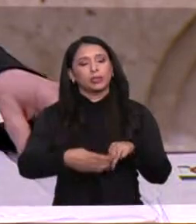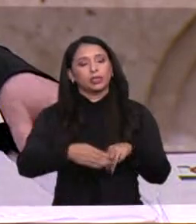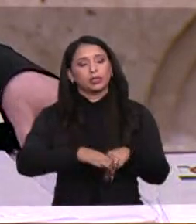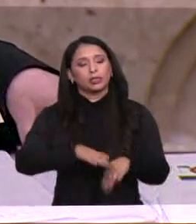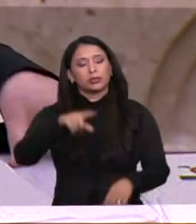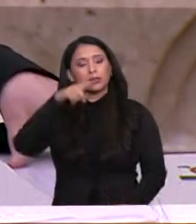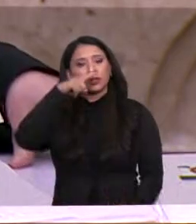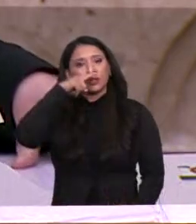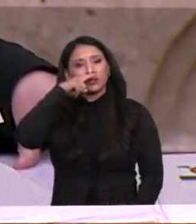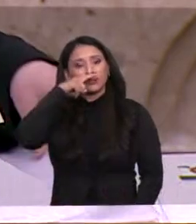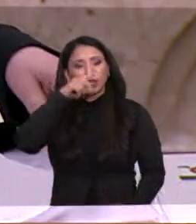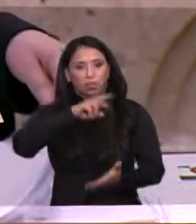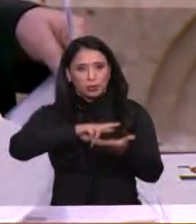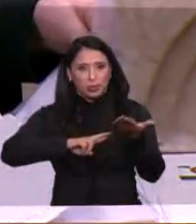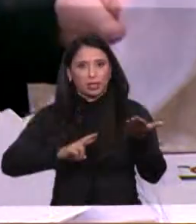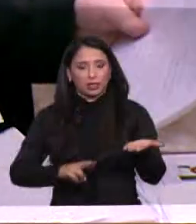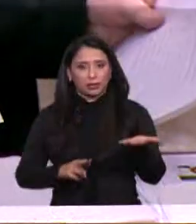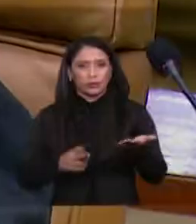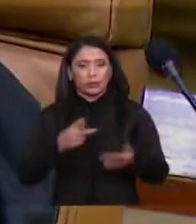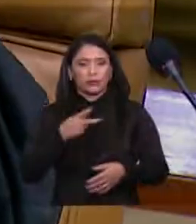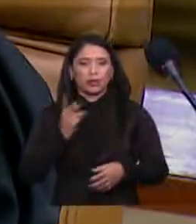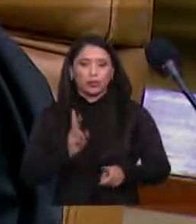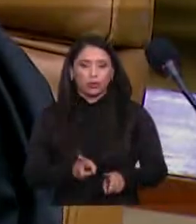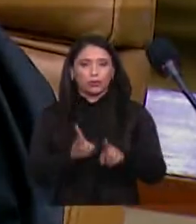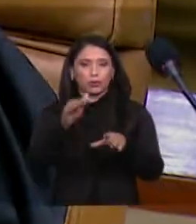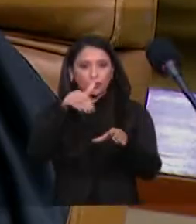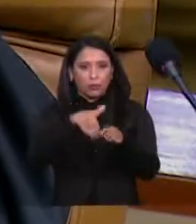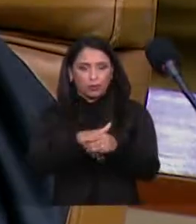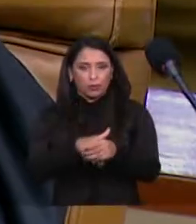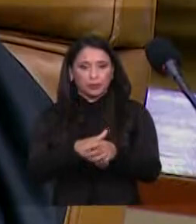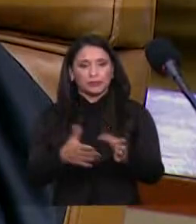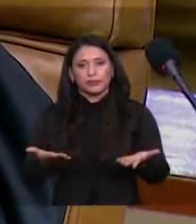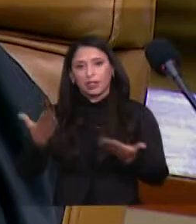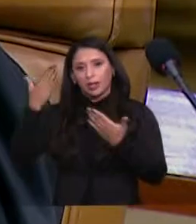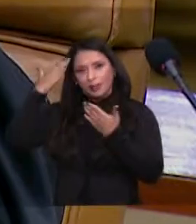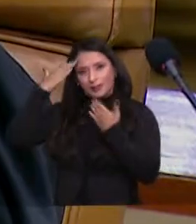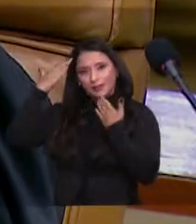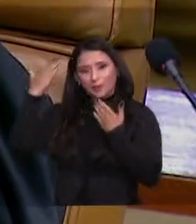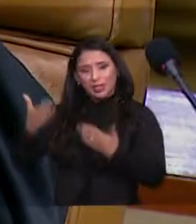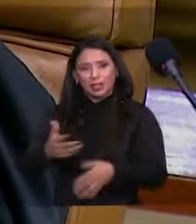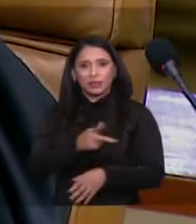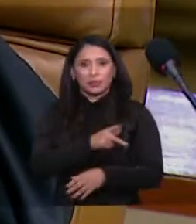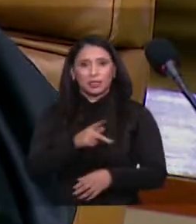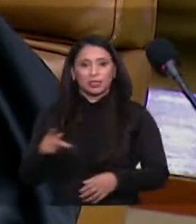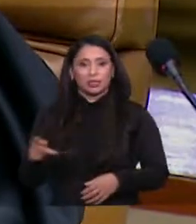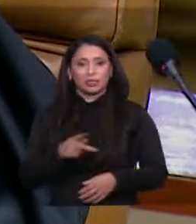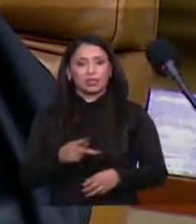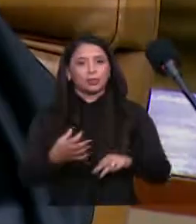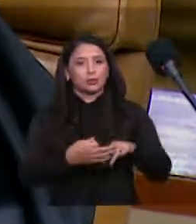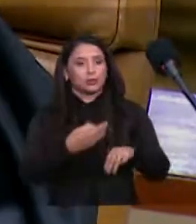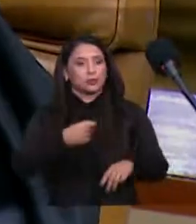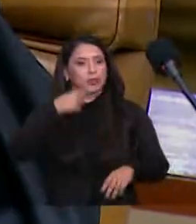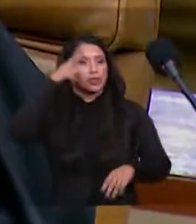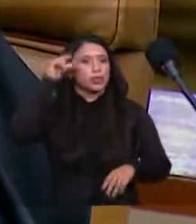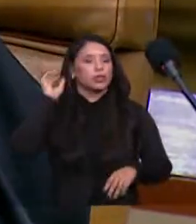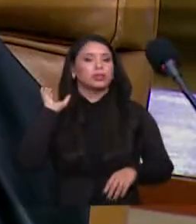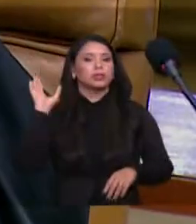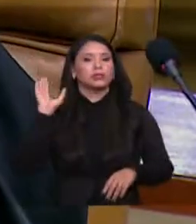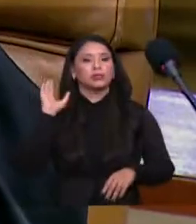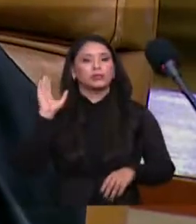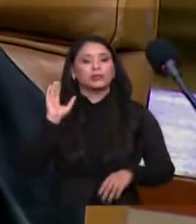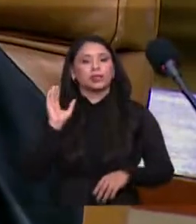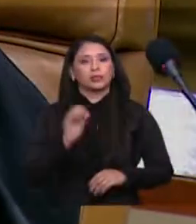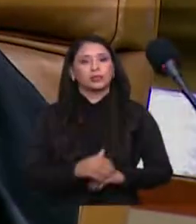fachin relator que está com a palavra obrigado senhora Presidente cumprimento vossa excelência Ministro Rosa Weber e